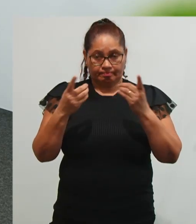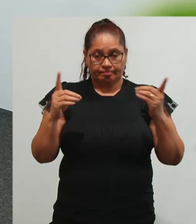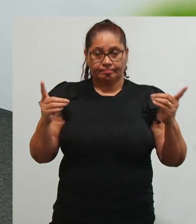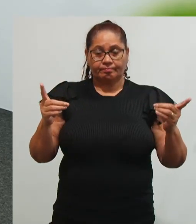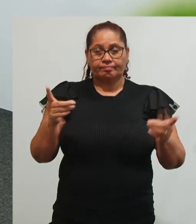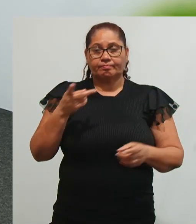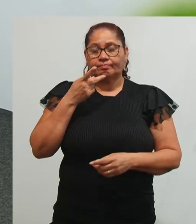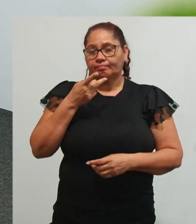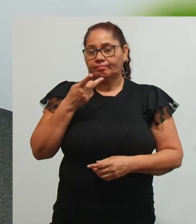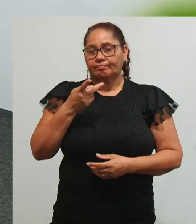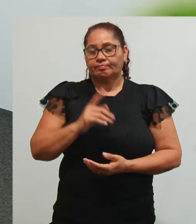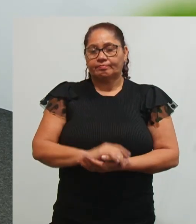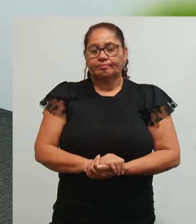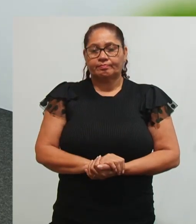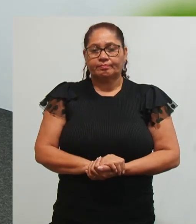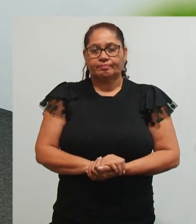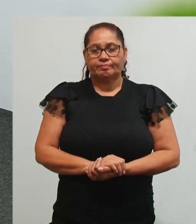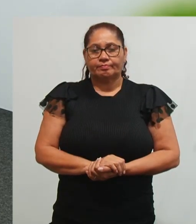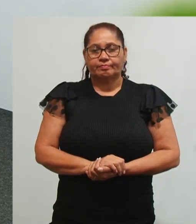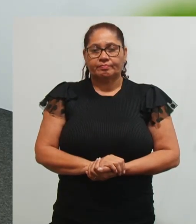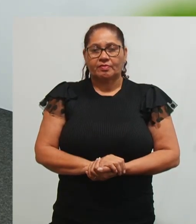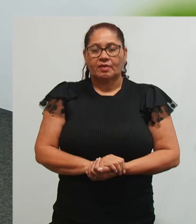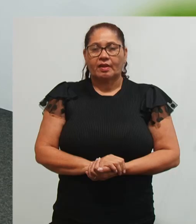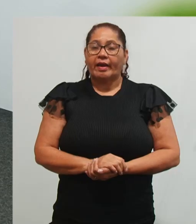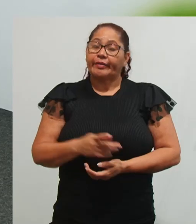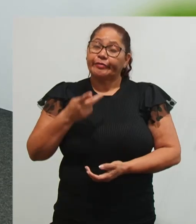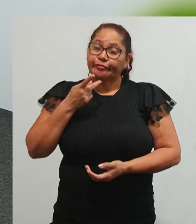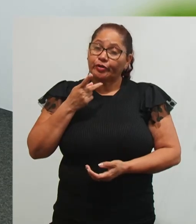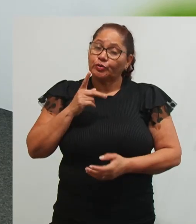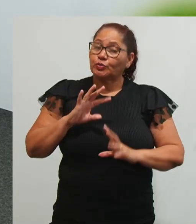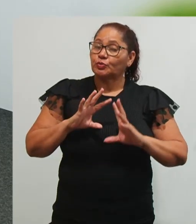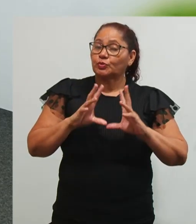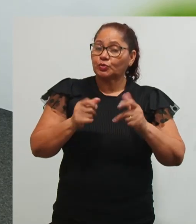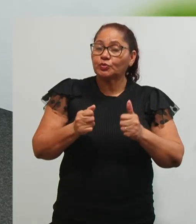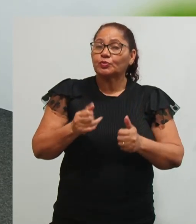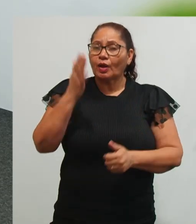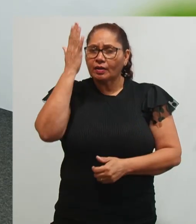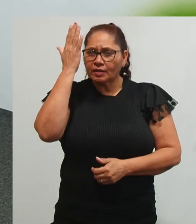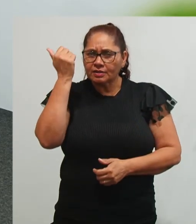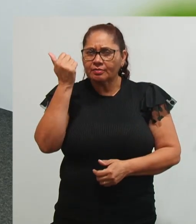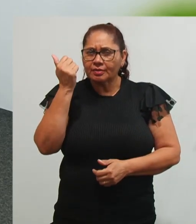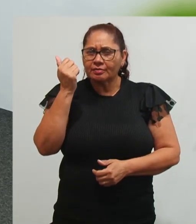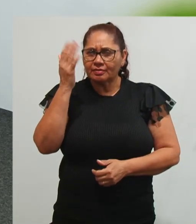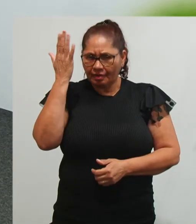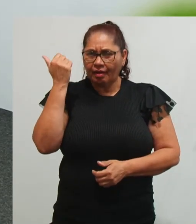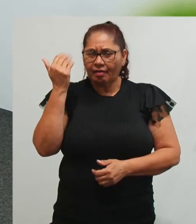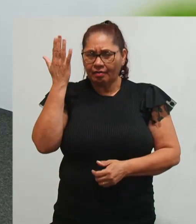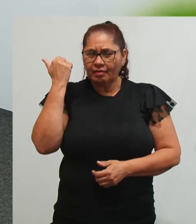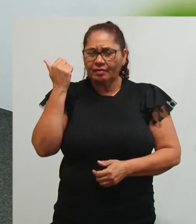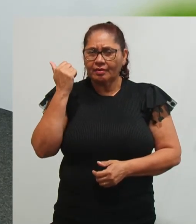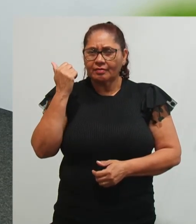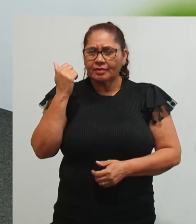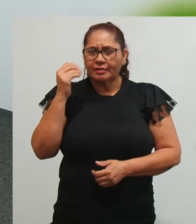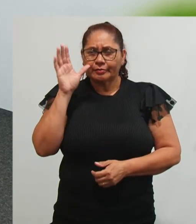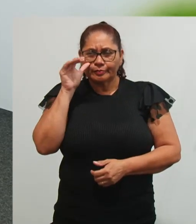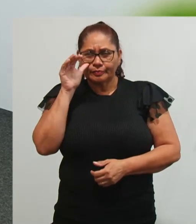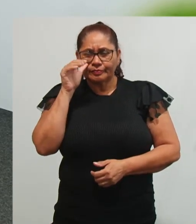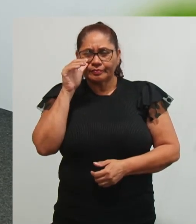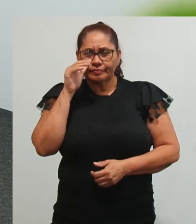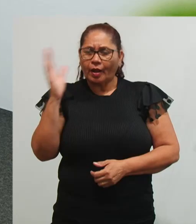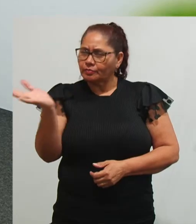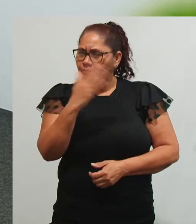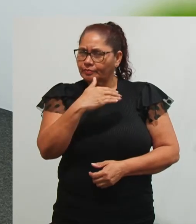propriamente dita. E aqui ele disse tudo, né, gente? Você quer saber? Quer saber mais? Tá curioso? Então vem